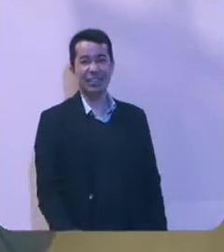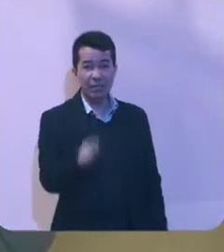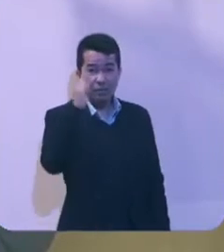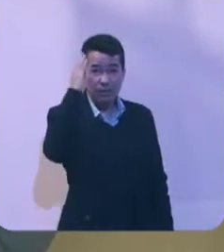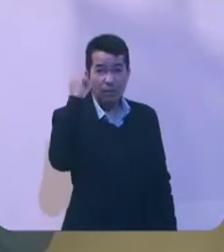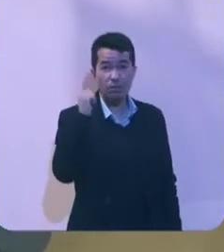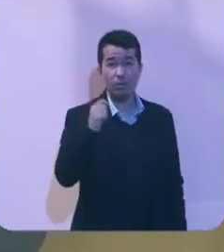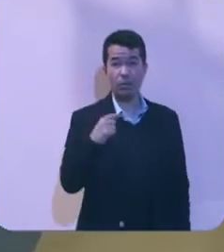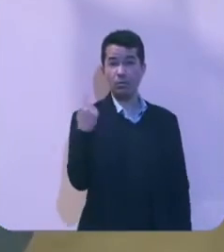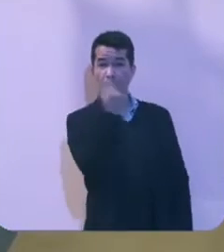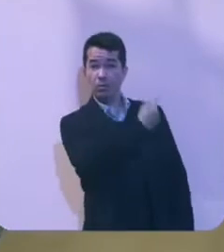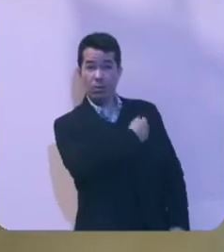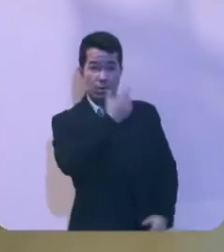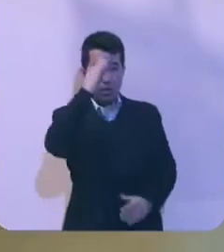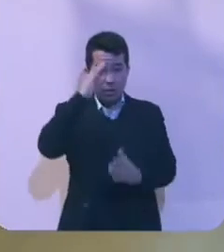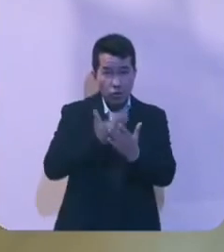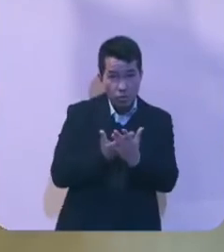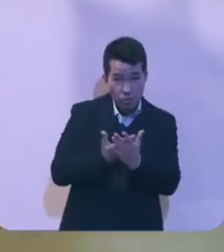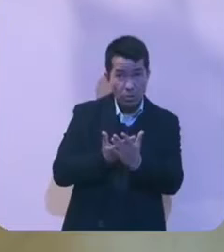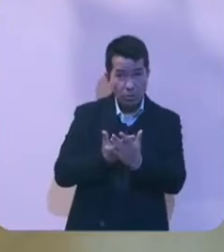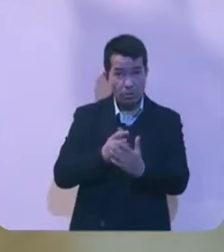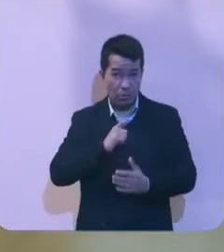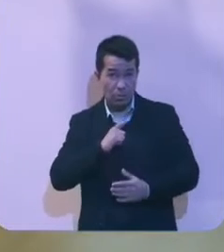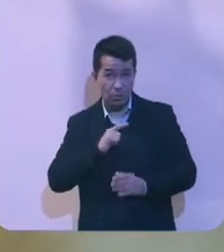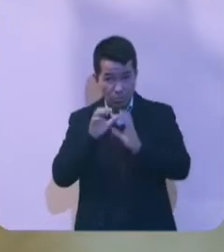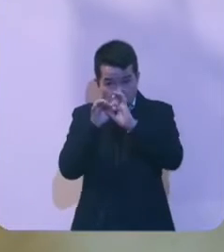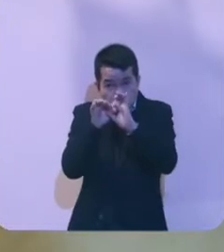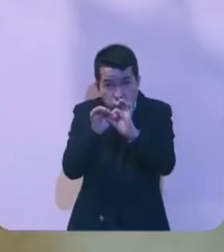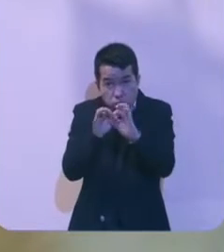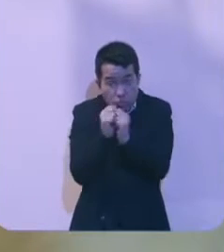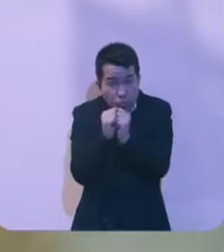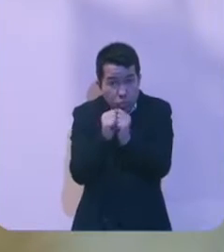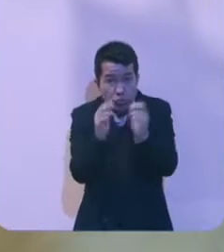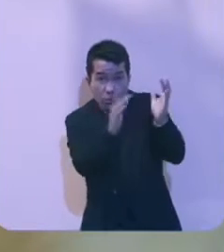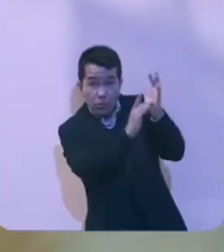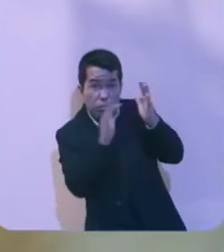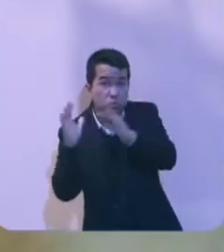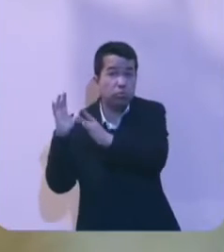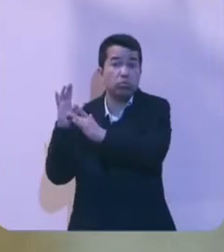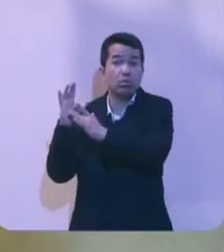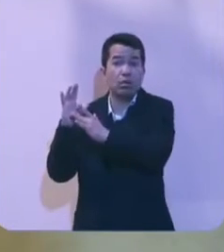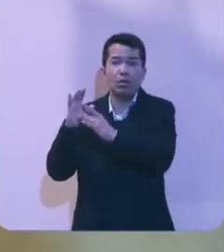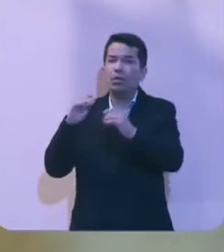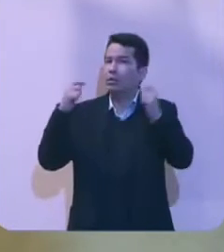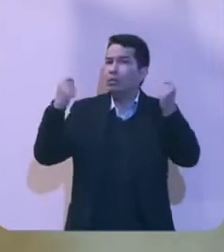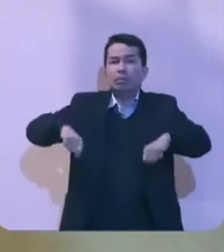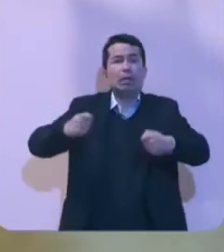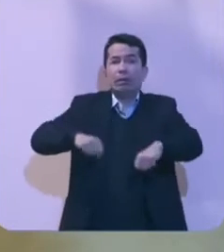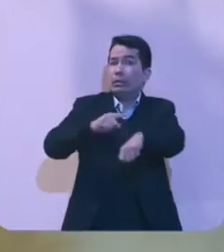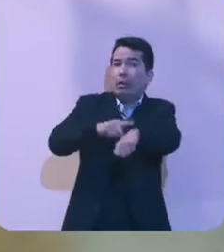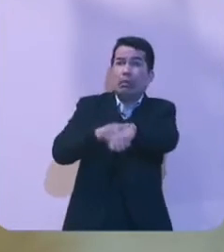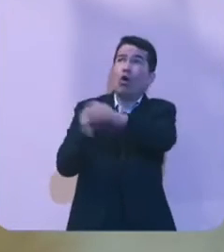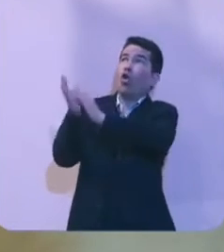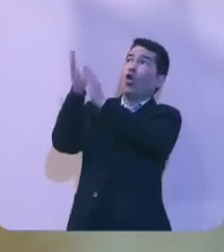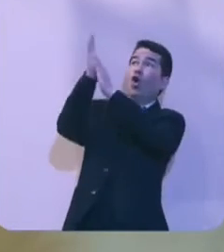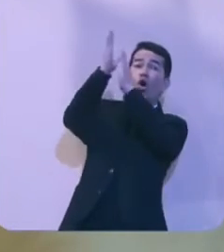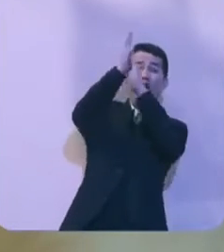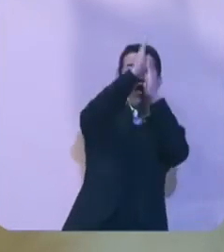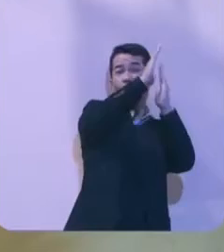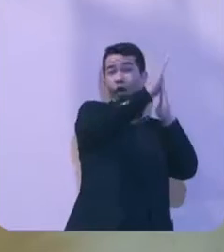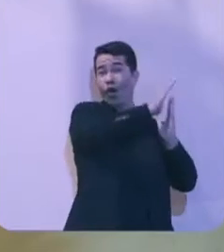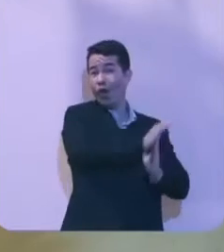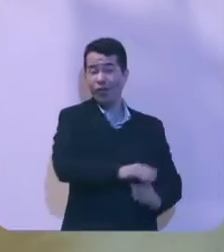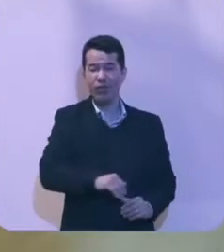não somente podemos louvá-lo em qualquer momento da vida, como devemos louvá-lo antes mesmo de vermos